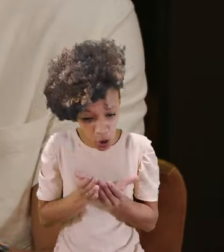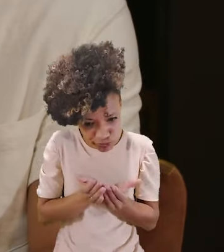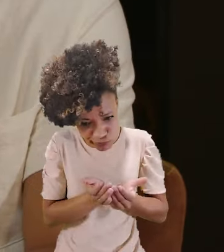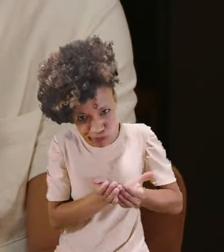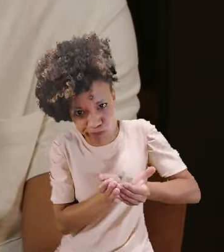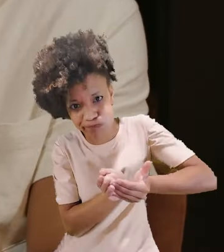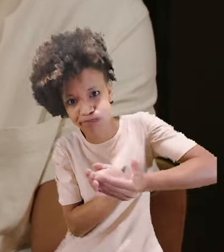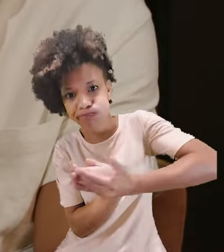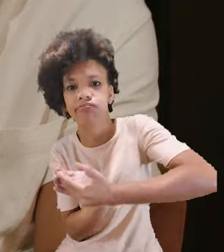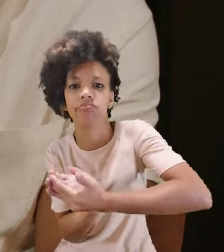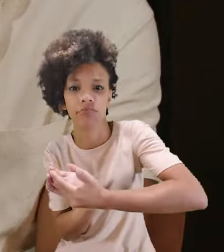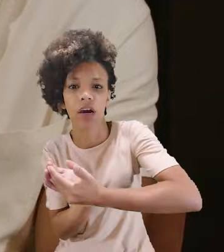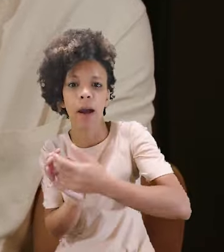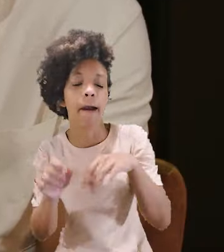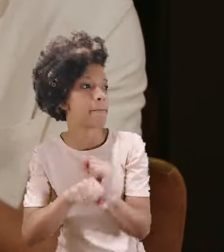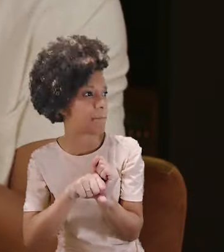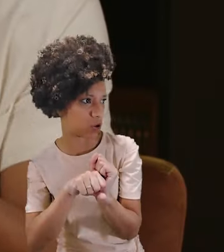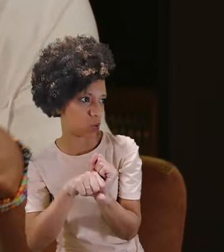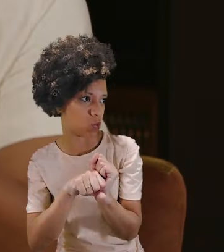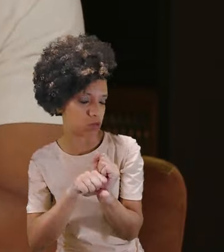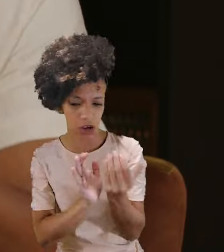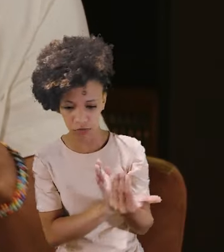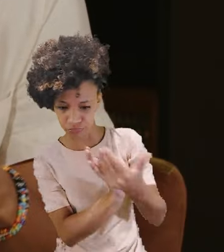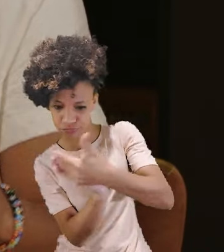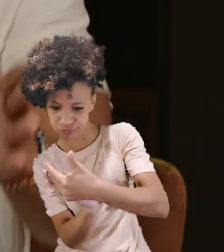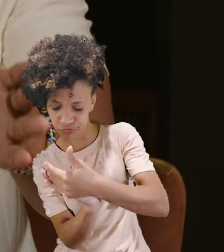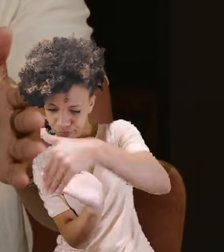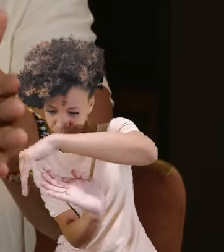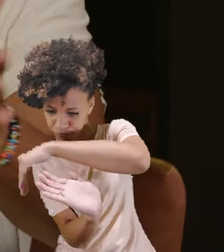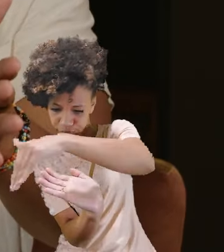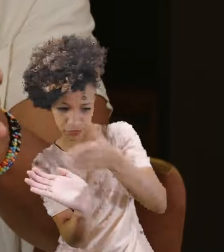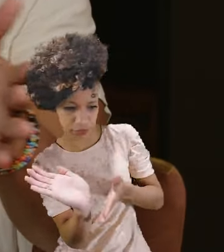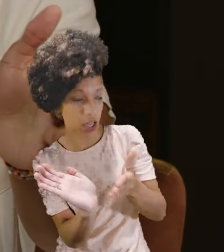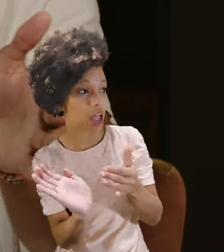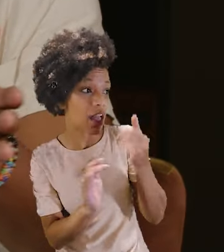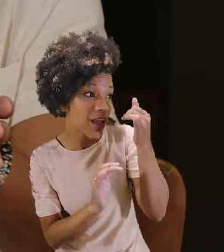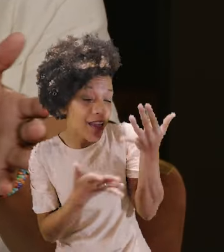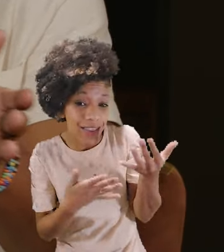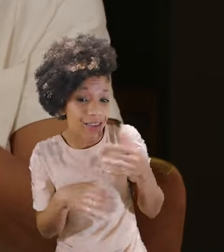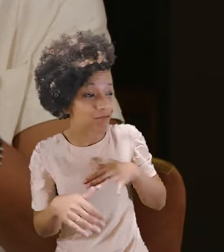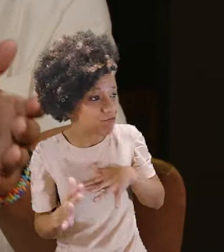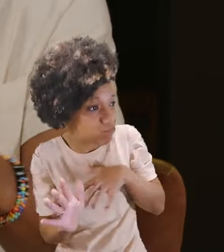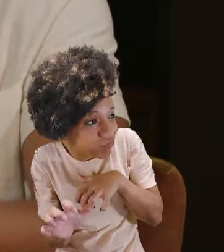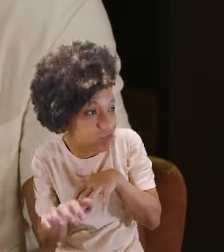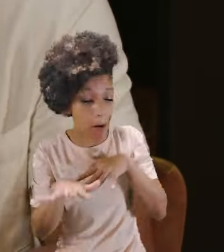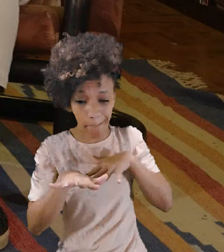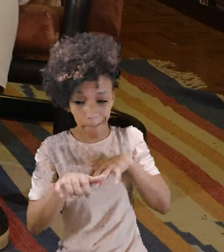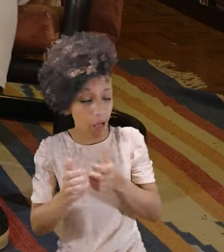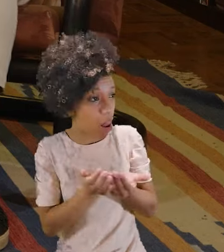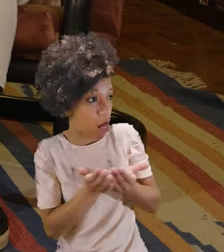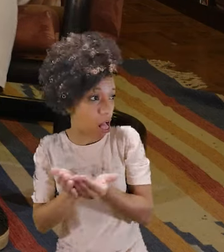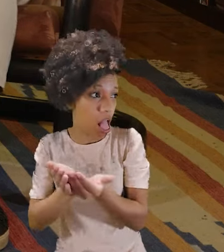muito fortes tudo mais e aí o navio parou um cara de suas ele é foto é necessário que ela fez assim ele ficou atravessado impediu o tráfico ali